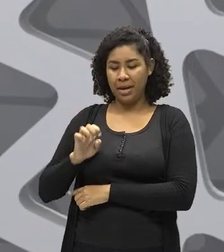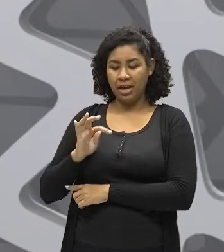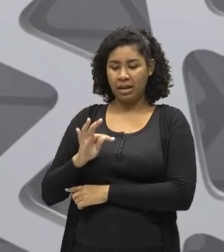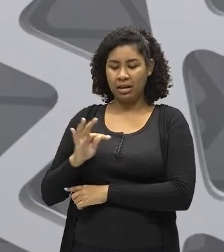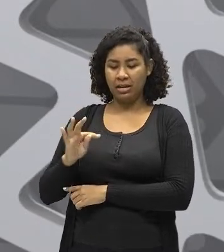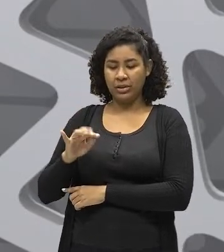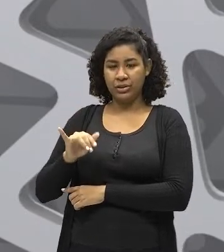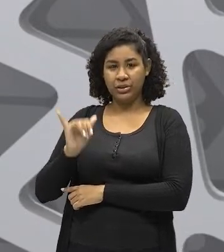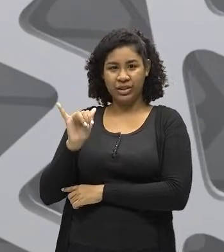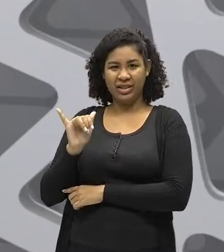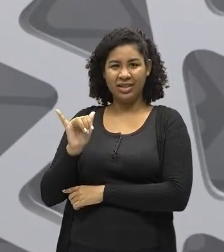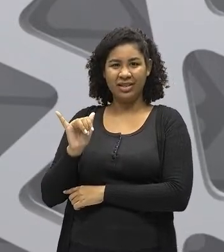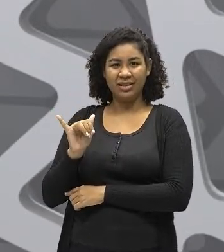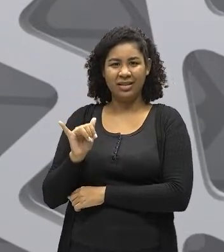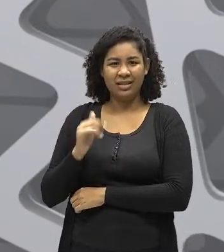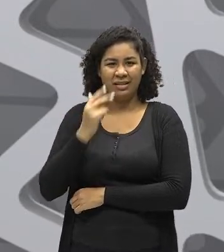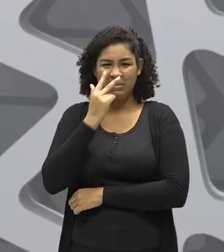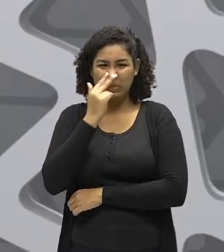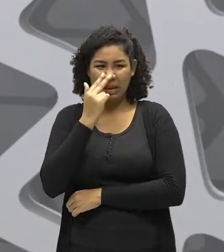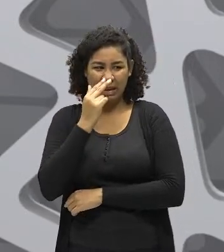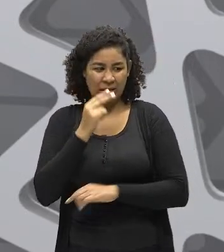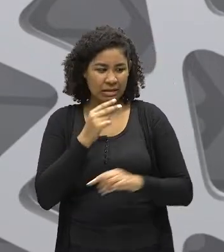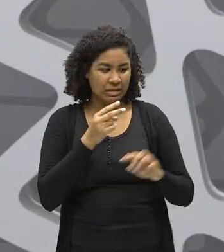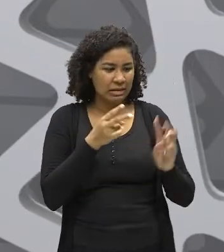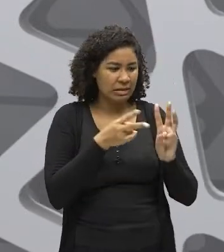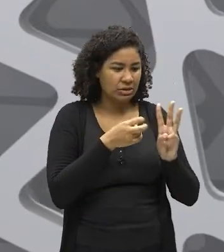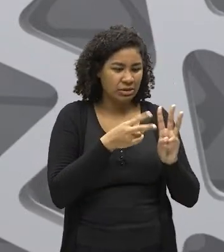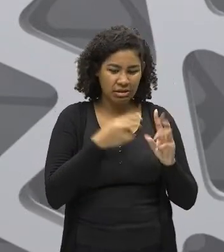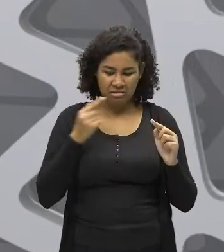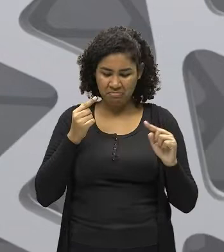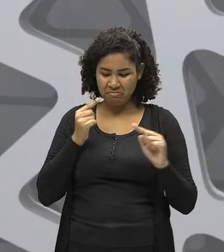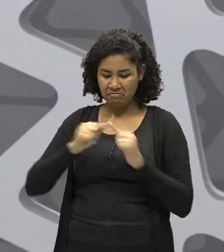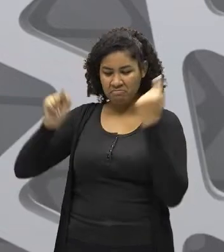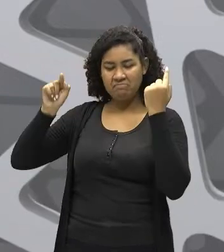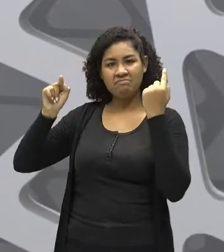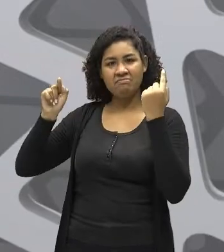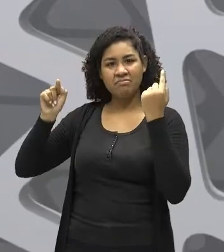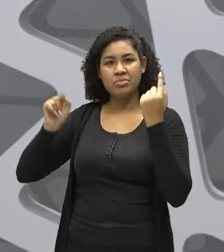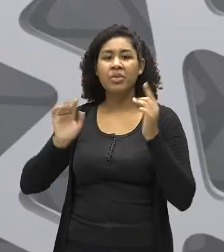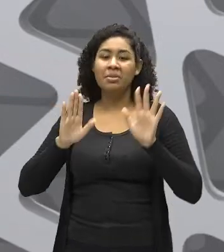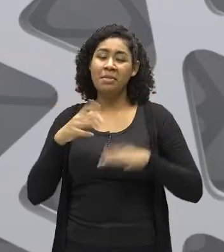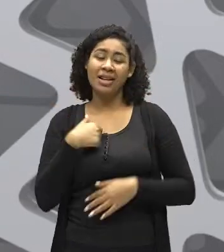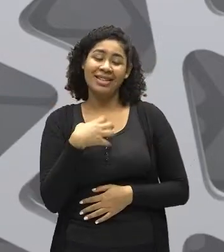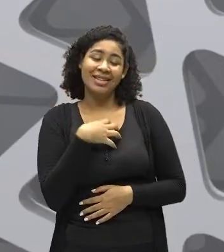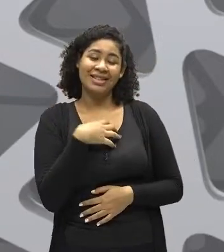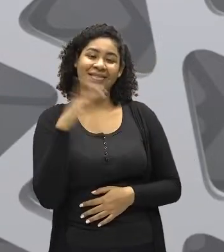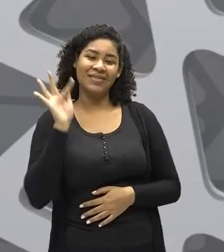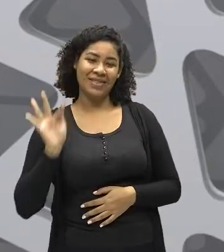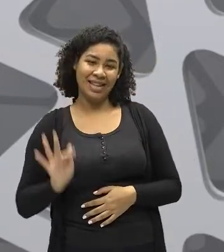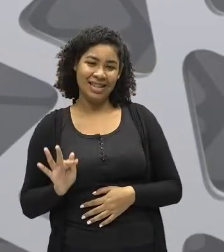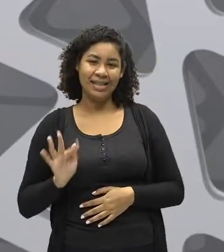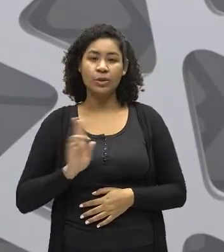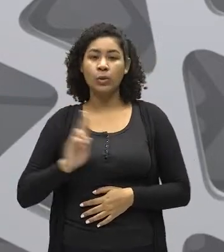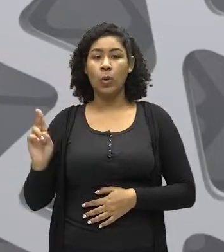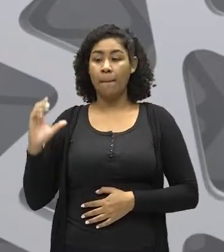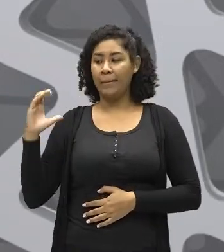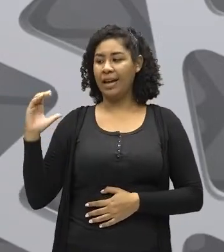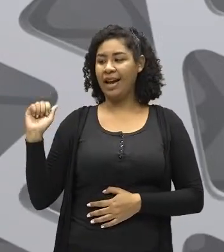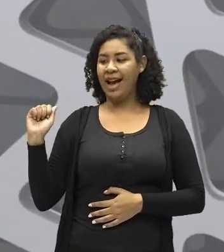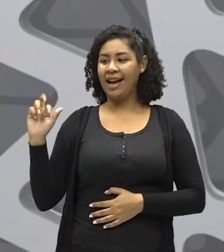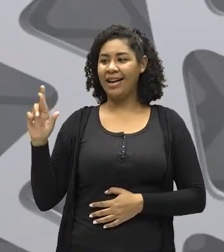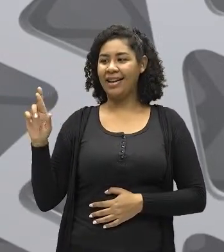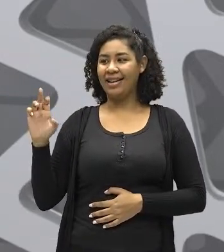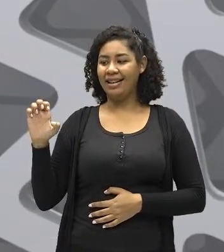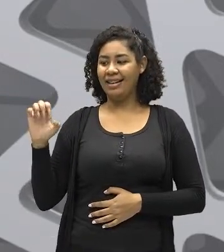tarja. Pet não tem nada a ver com nome indígena, né, professora? É, mas eu fico feliz quando eu leio ali Careiro, porque eu sei que é uma